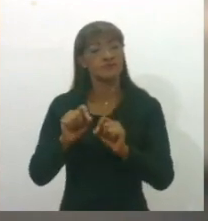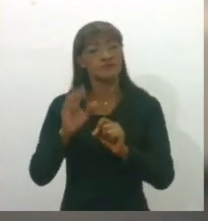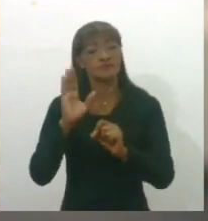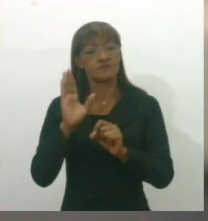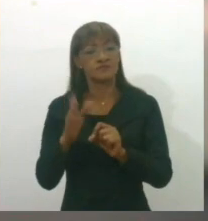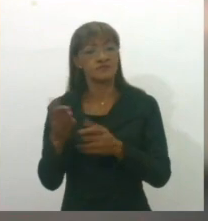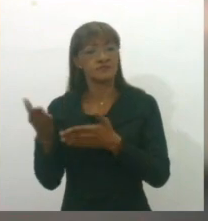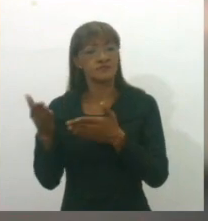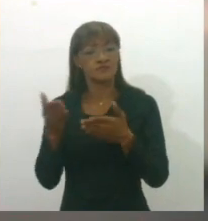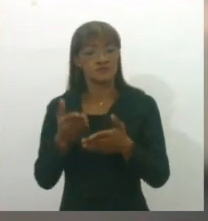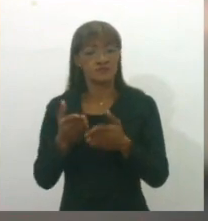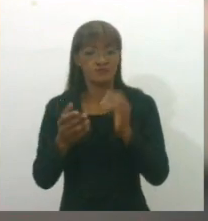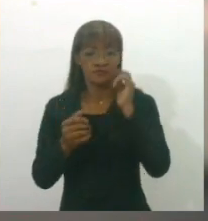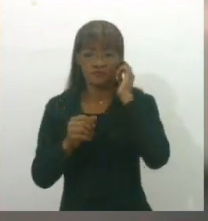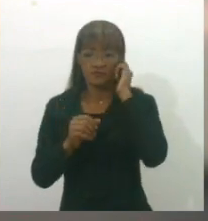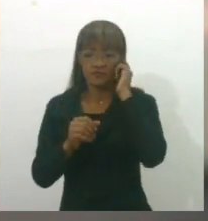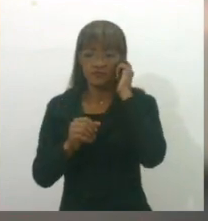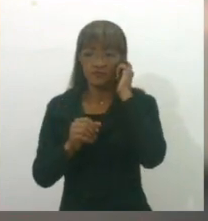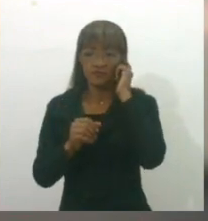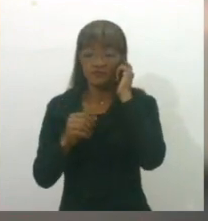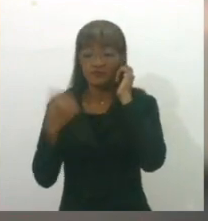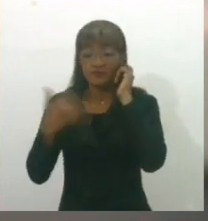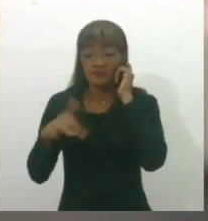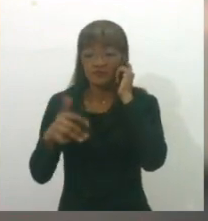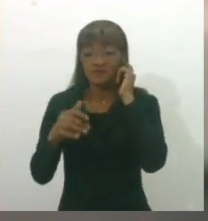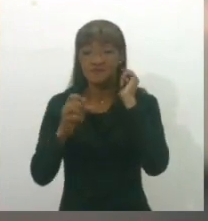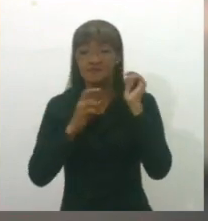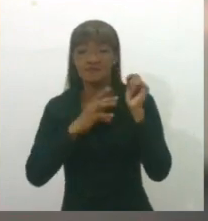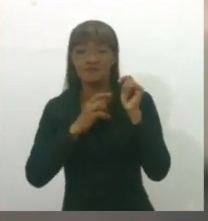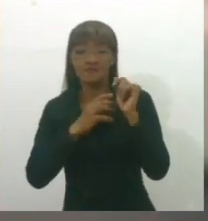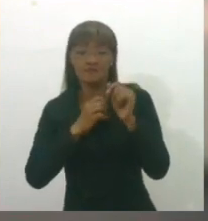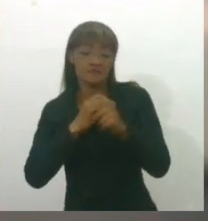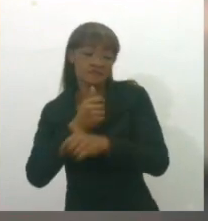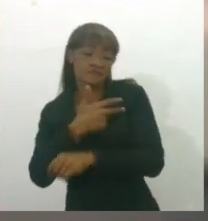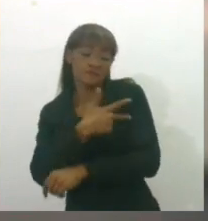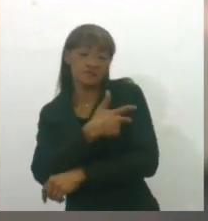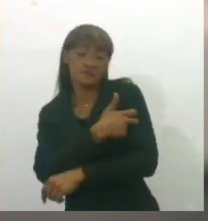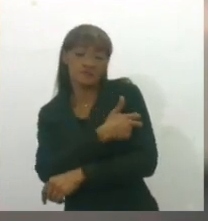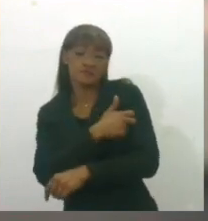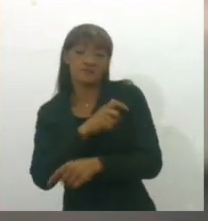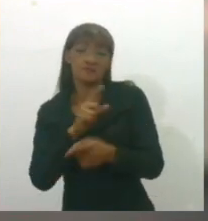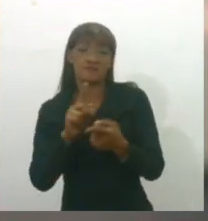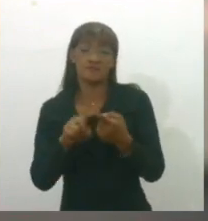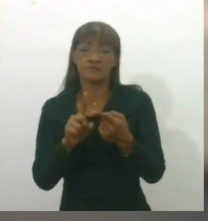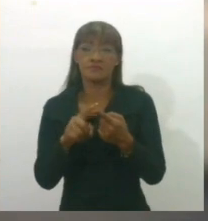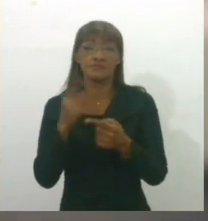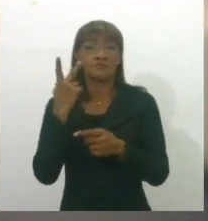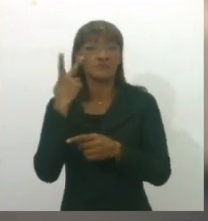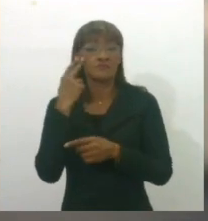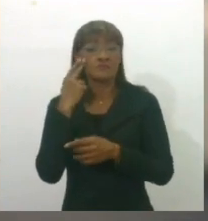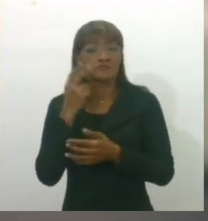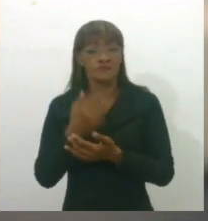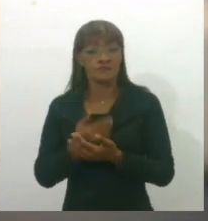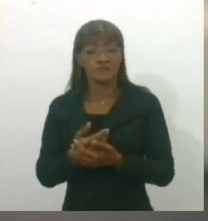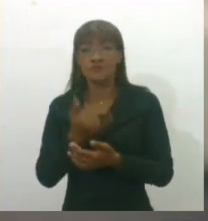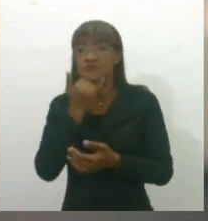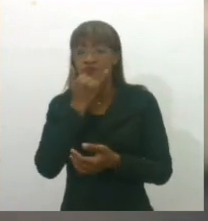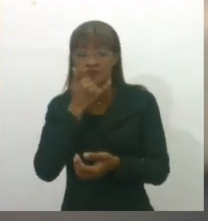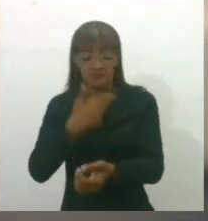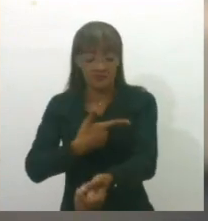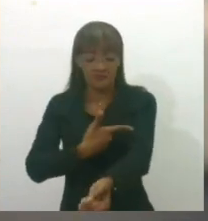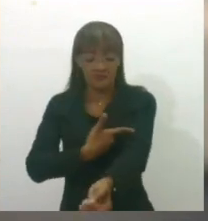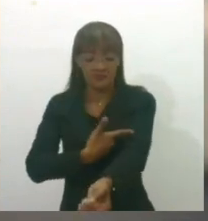de agulha, enfim, que isso acontece também, não é incomum, faz com que o número de doações